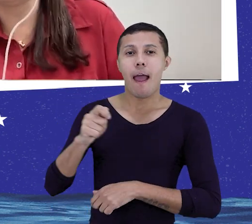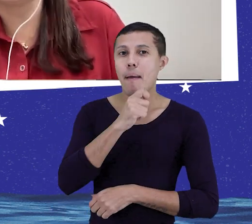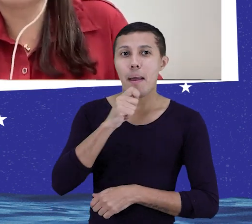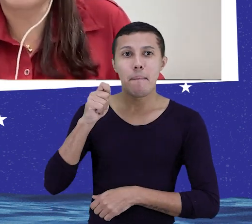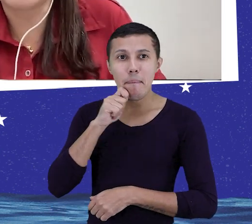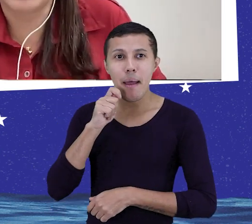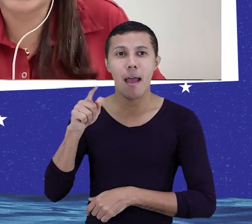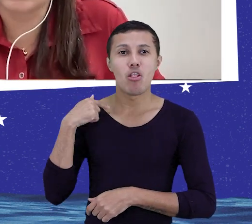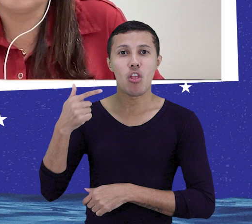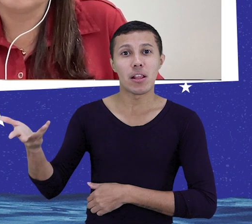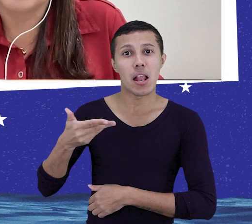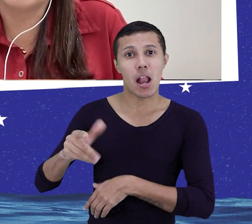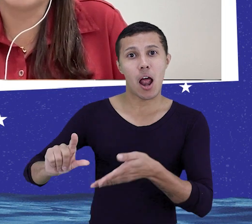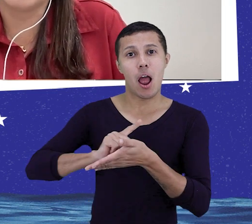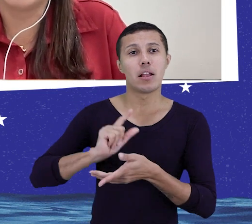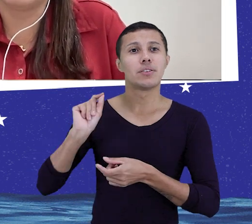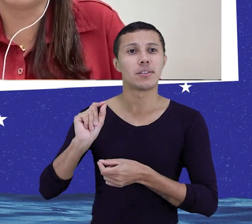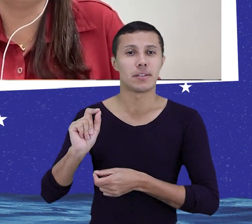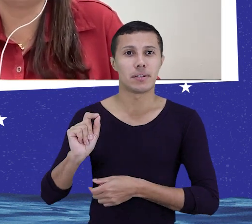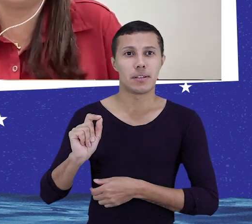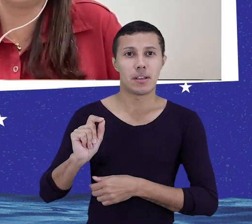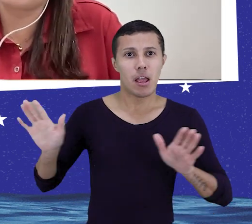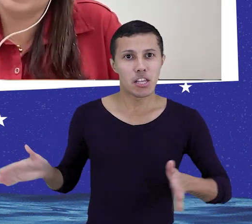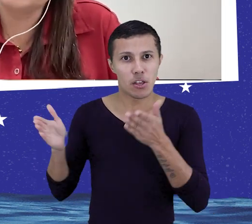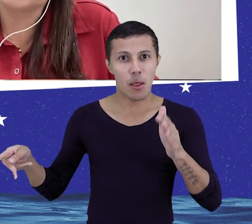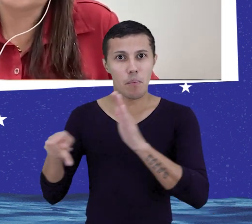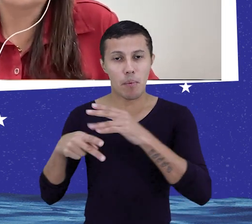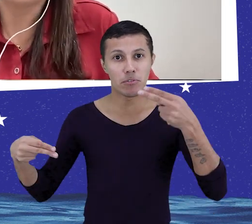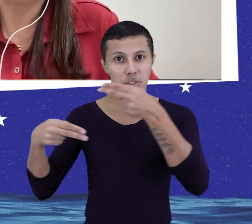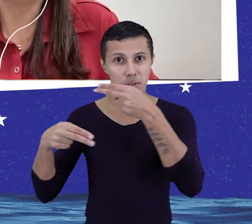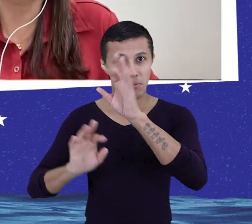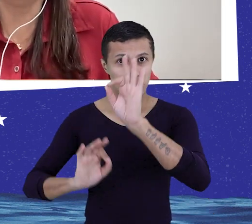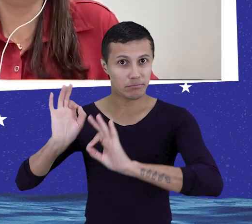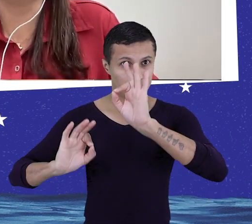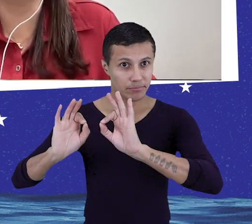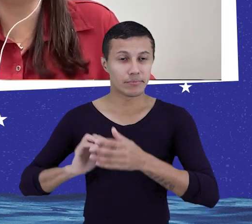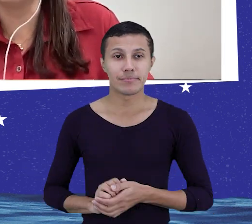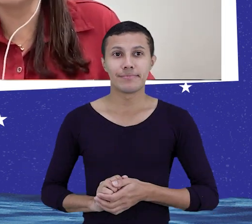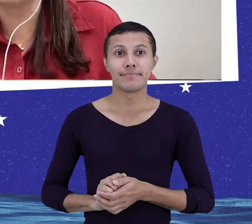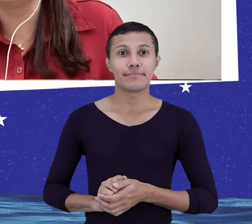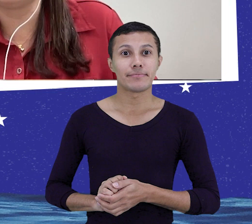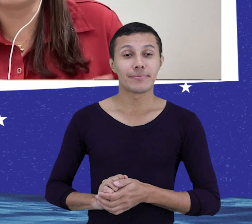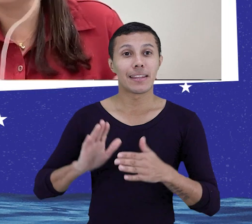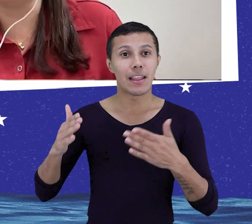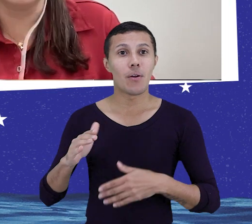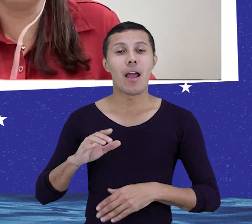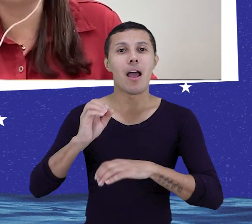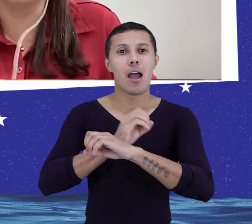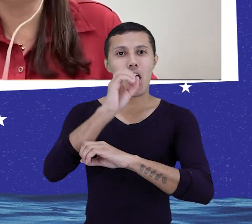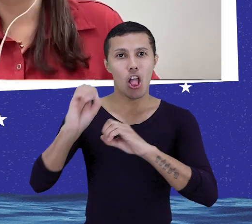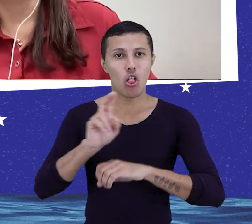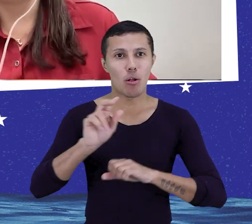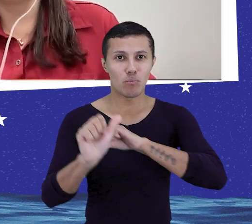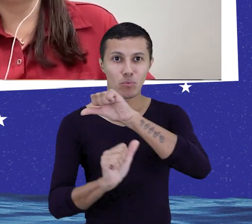nós participamos de uma pré-aceleração, né, toda promovida pelo Sebrae, e foi quando a Drugget ela realmente mudou o